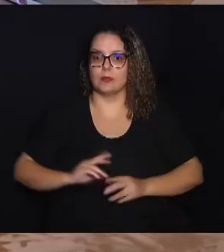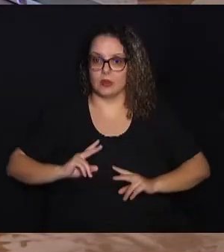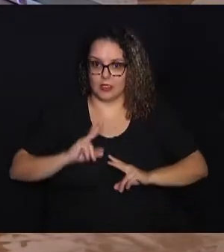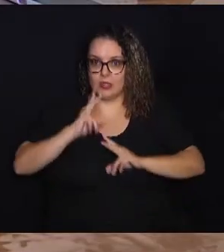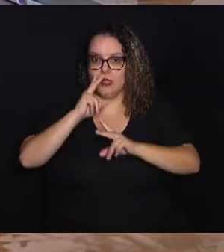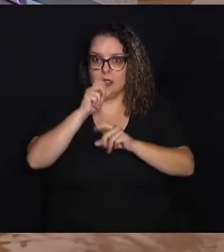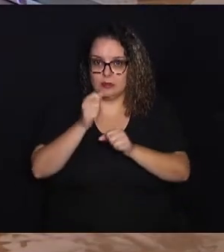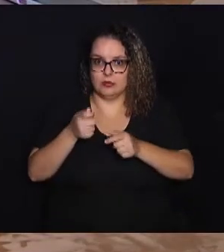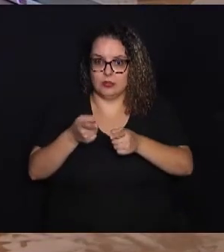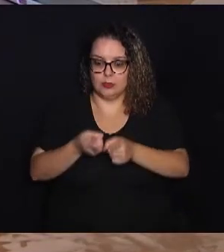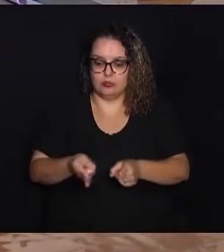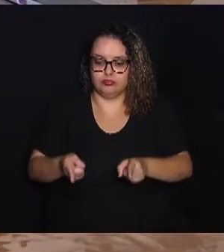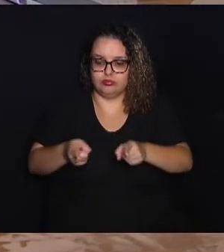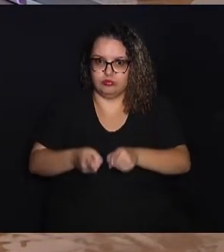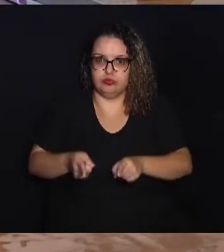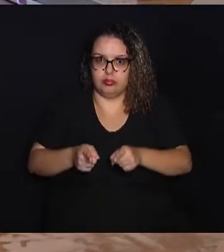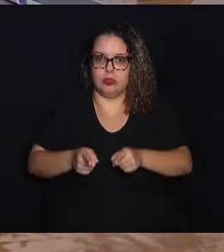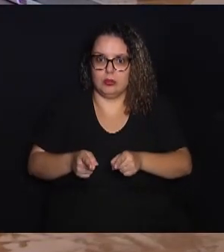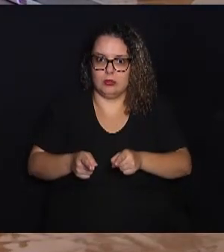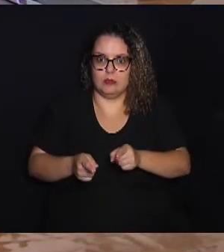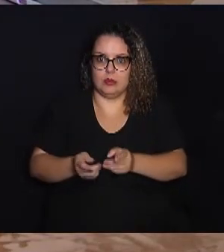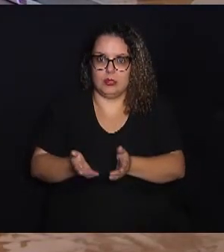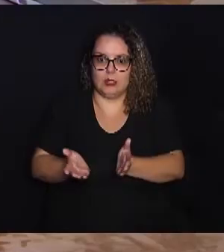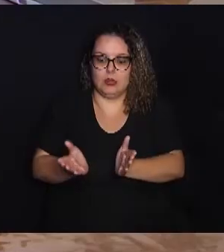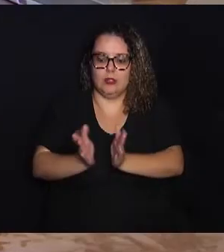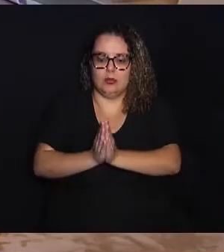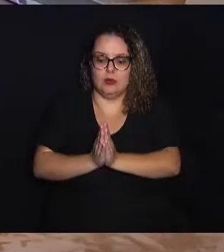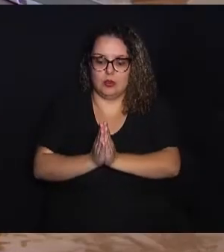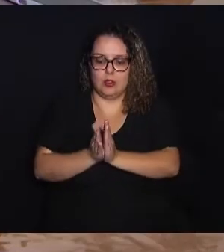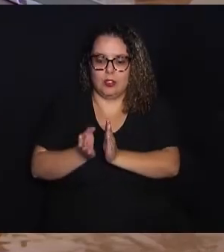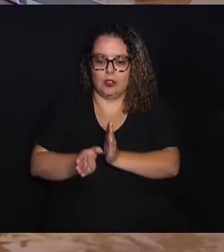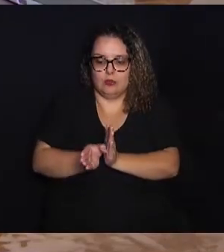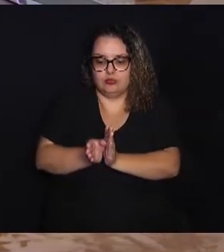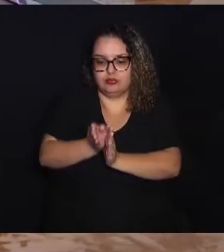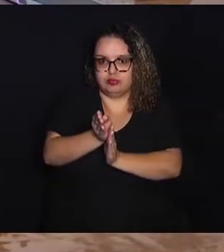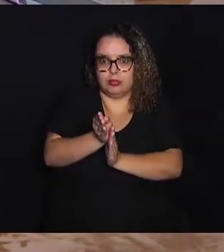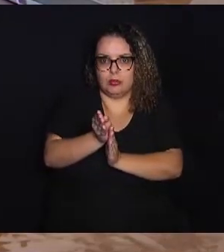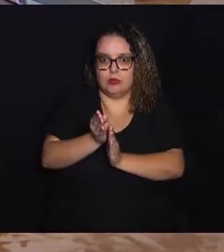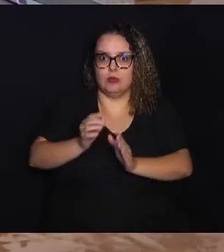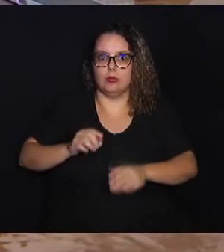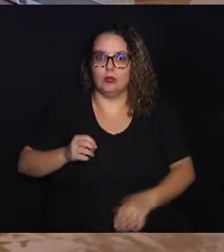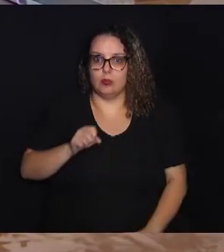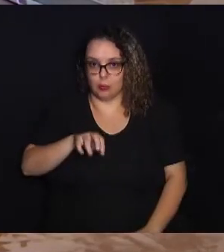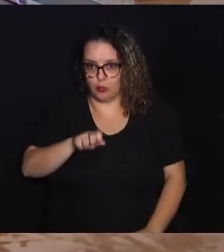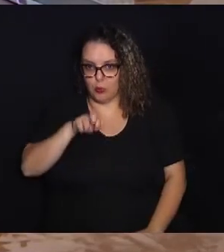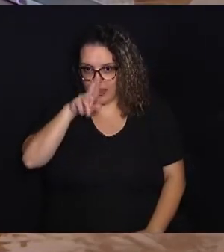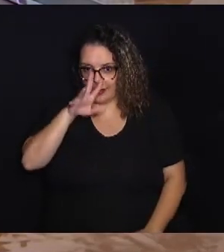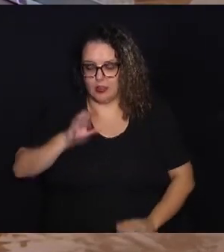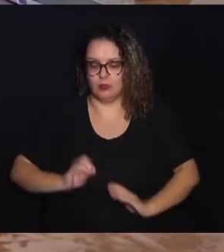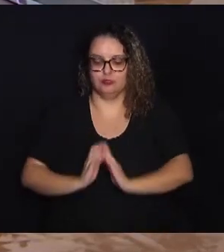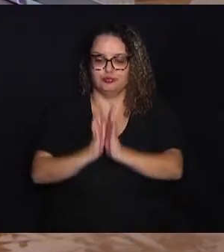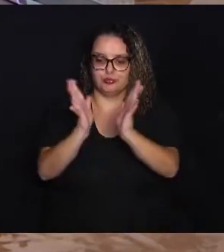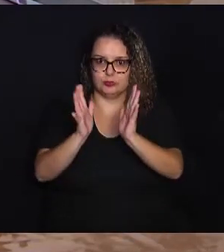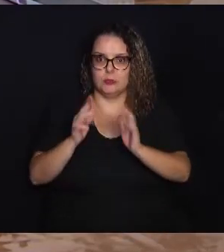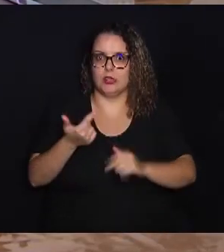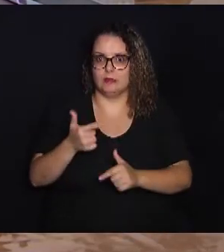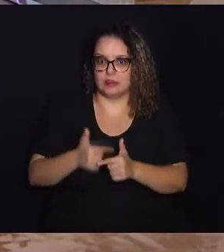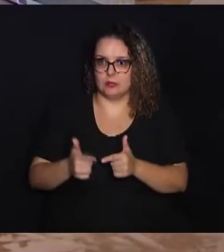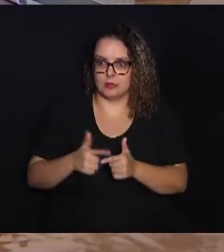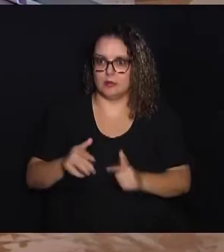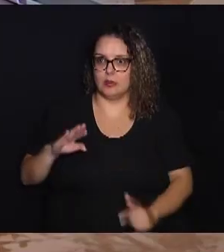Quando eu falei sobre as bolhas na primeira etapa, é importante a gente continuar lembrando disso na máquina. Então, quando a gente